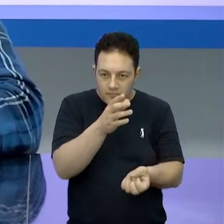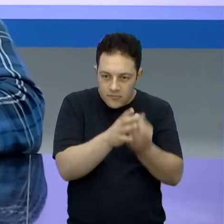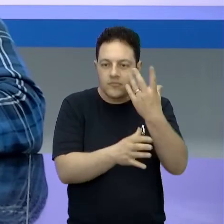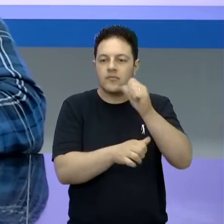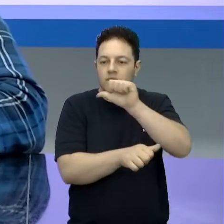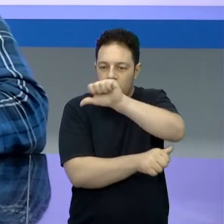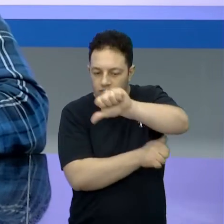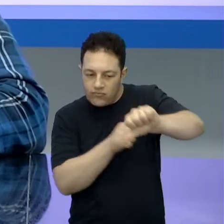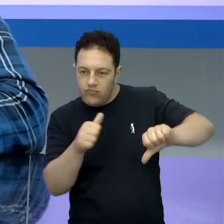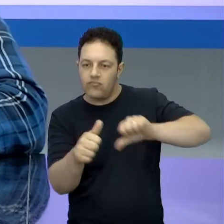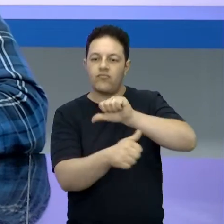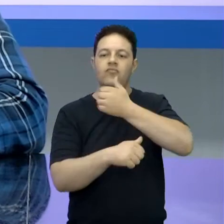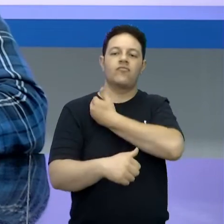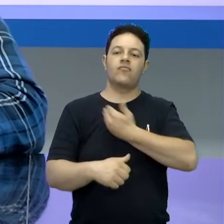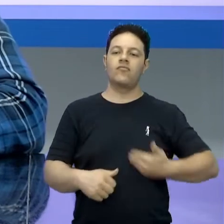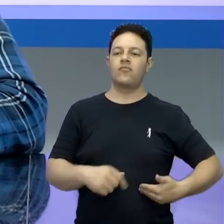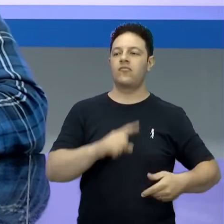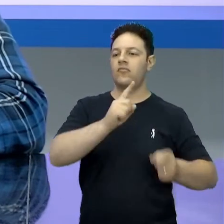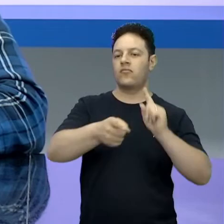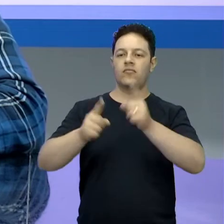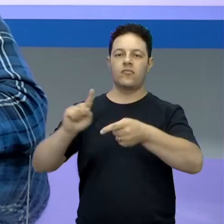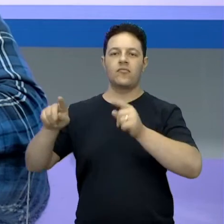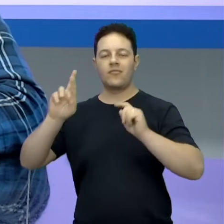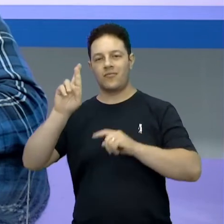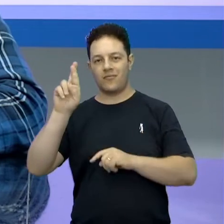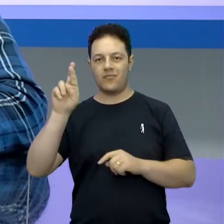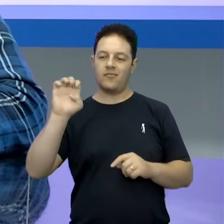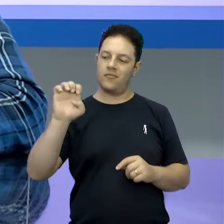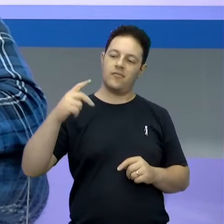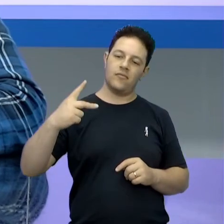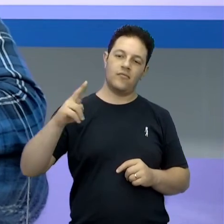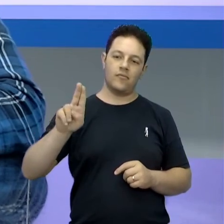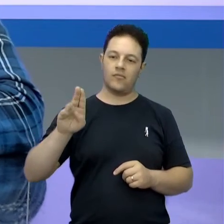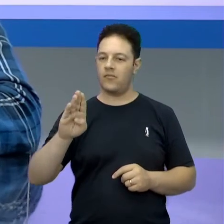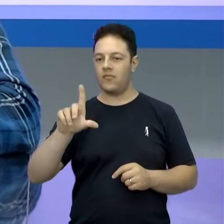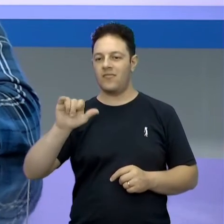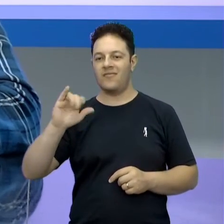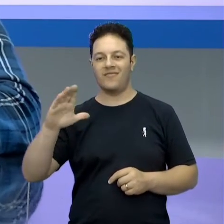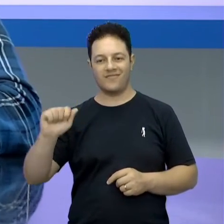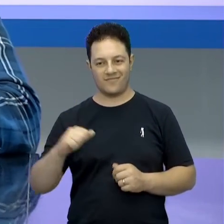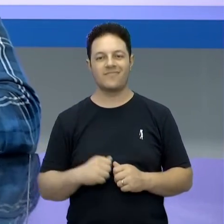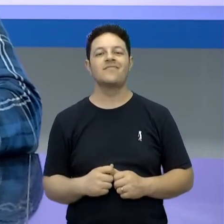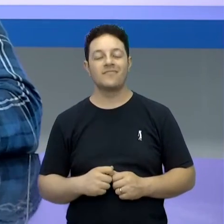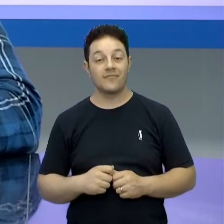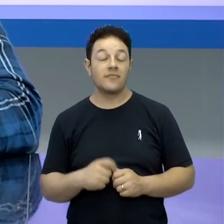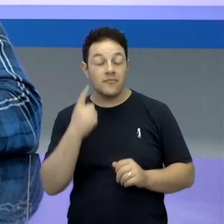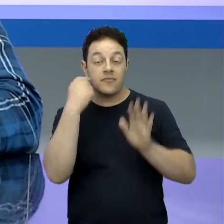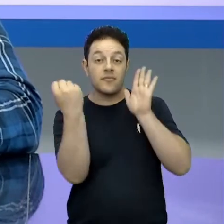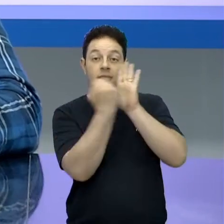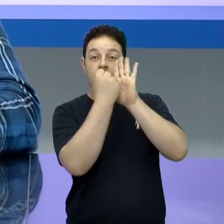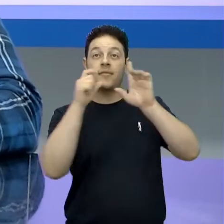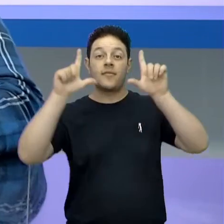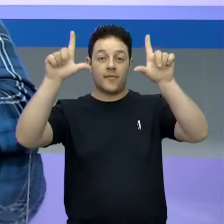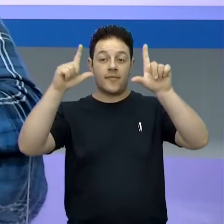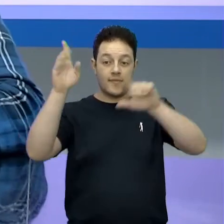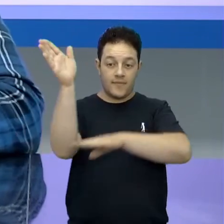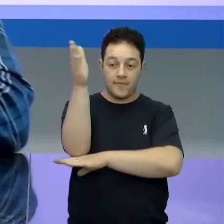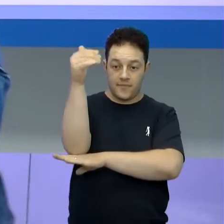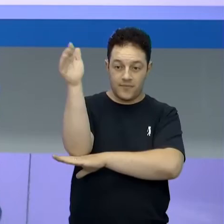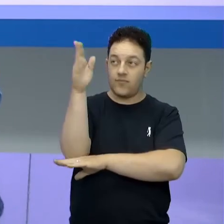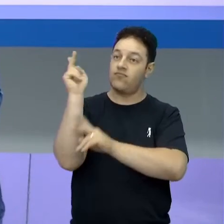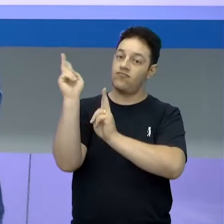instauração aí, no caso, da República no Brasil, tá? Então, esse símbolo da bandeira imperial